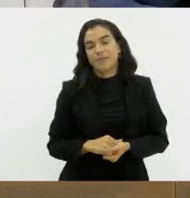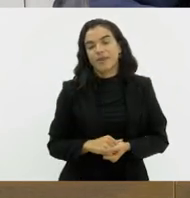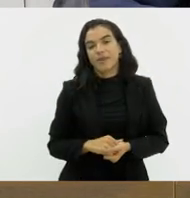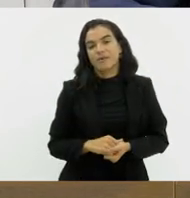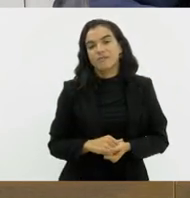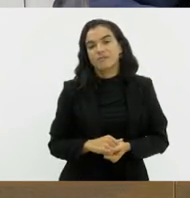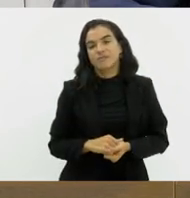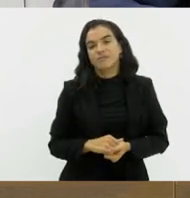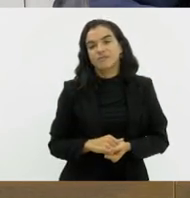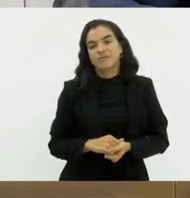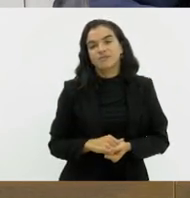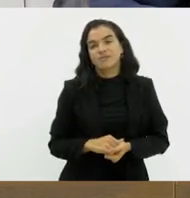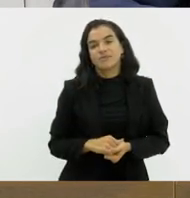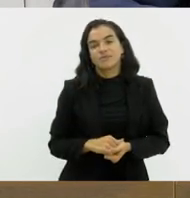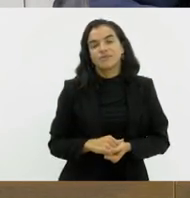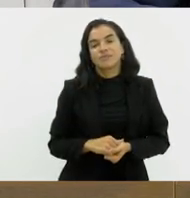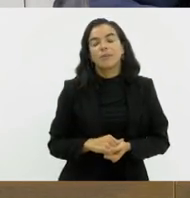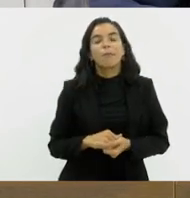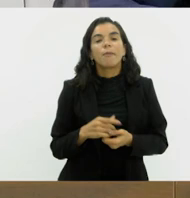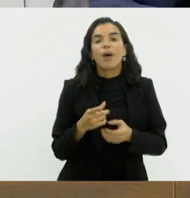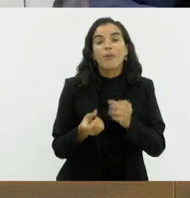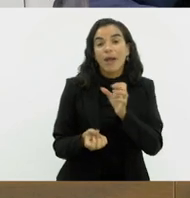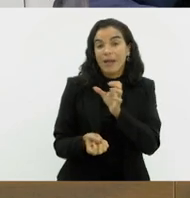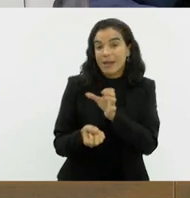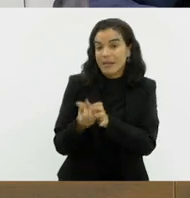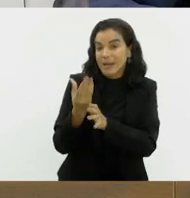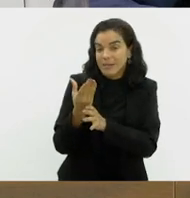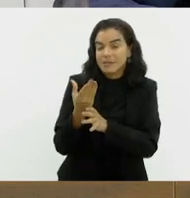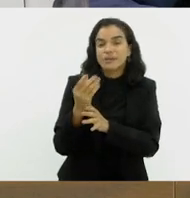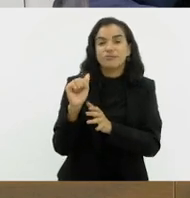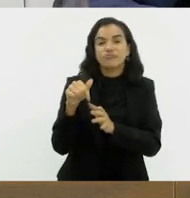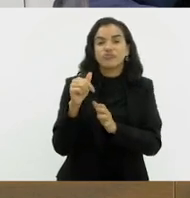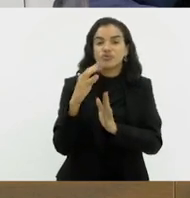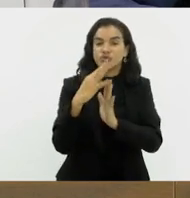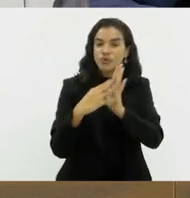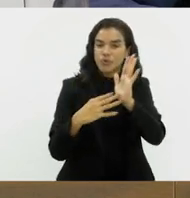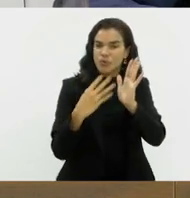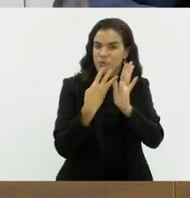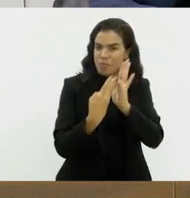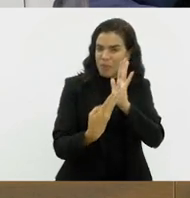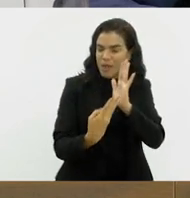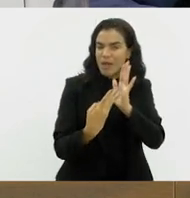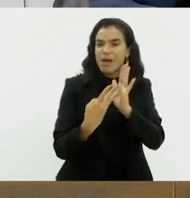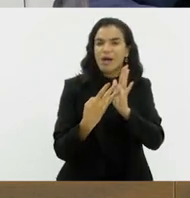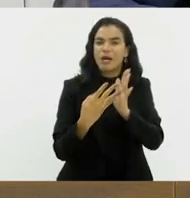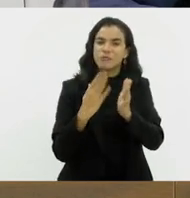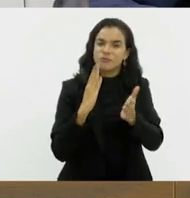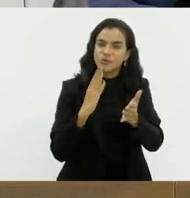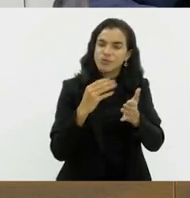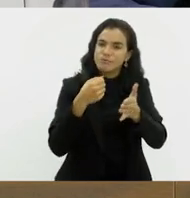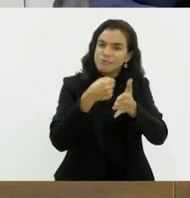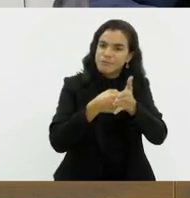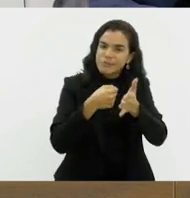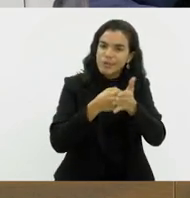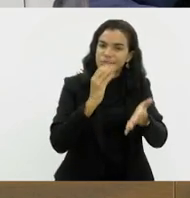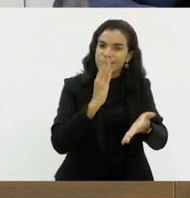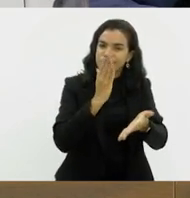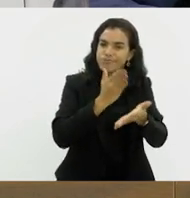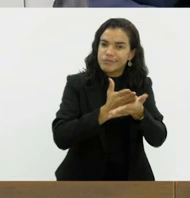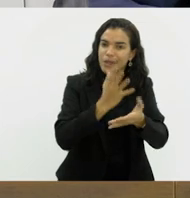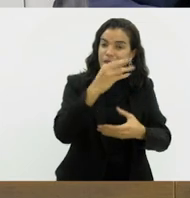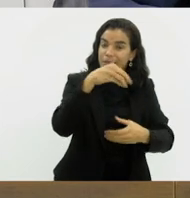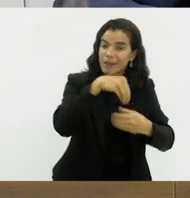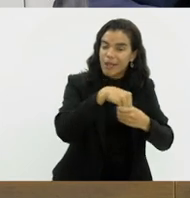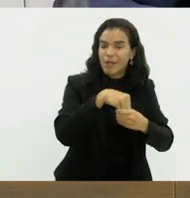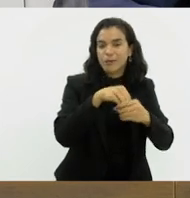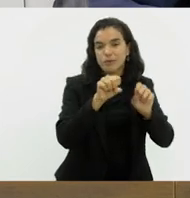para a construção de um plano efetivo de enfrentamento à tuberculose no, âmbito do sistema